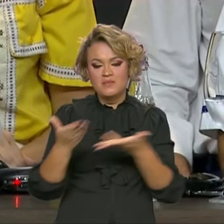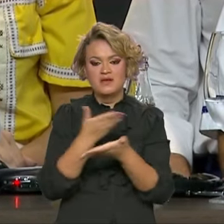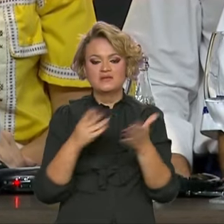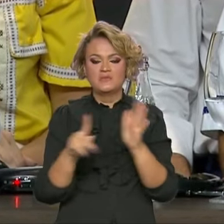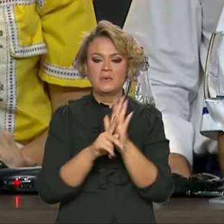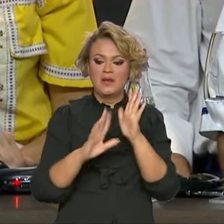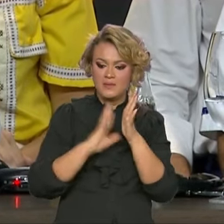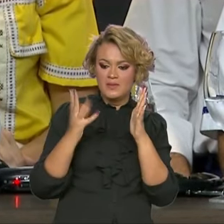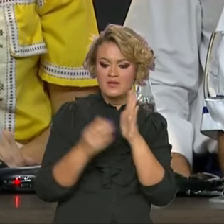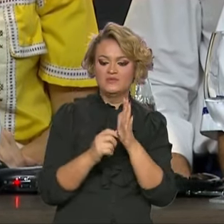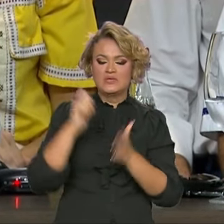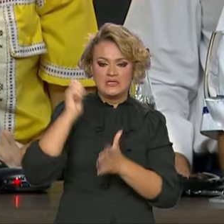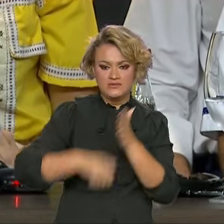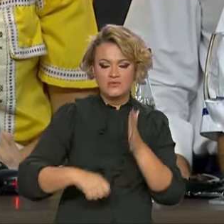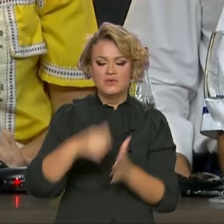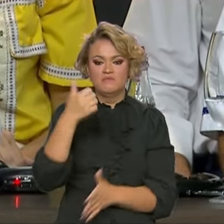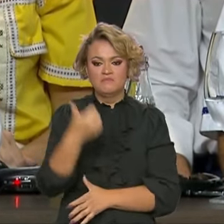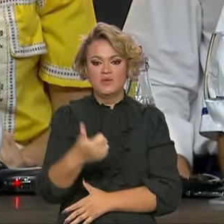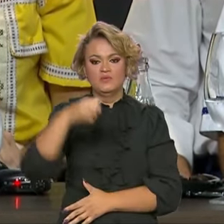da Amazônia foi assinado em